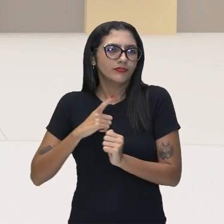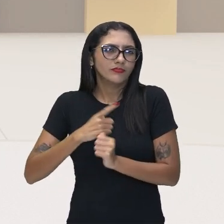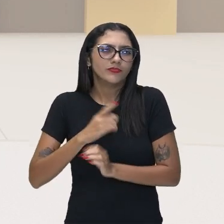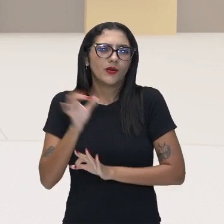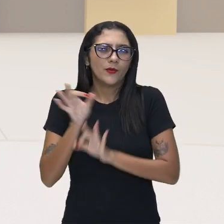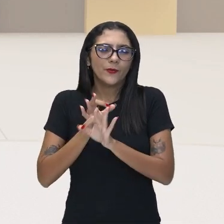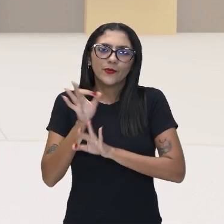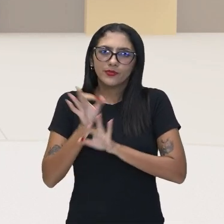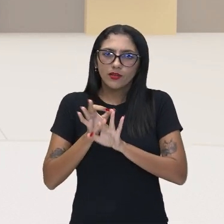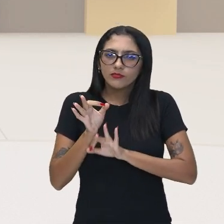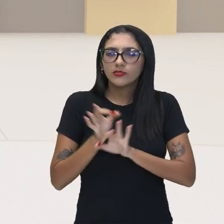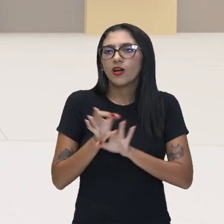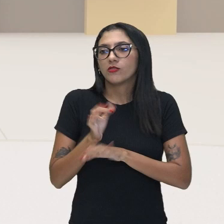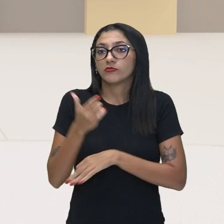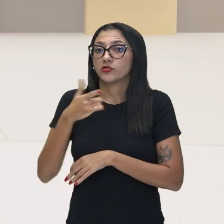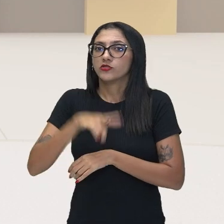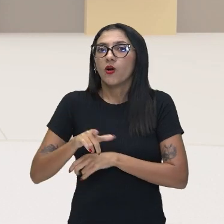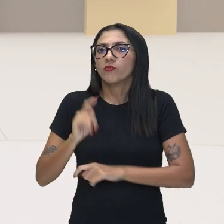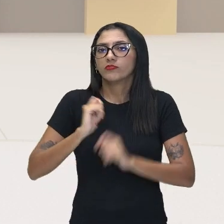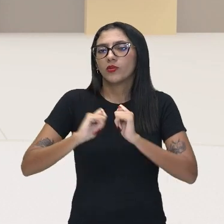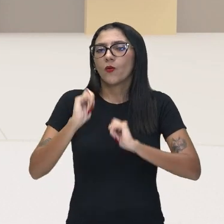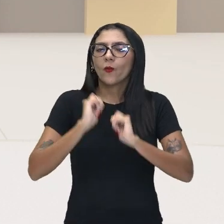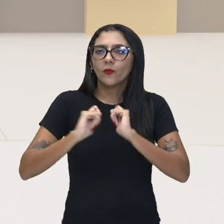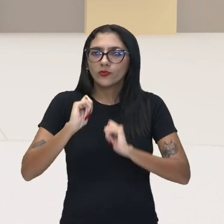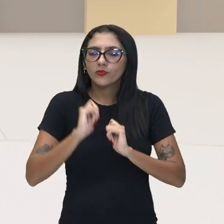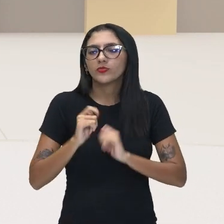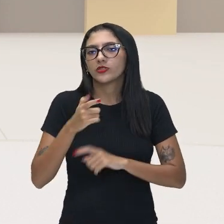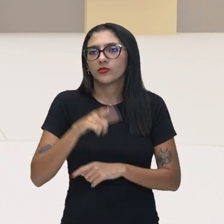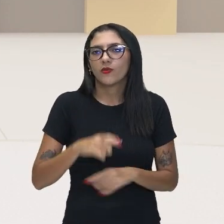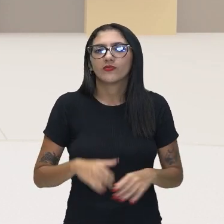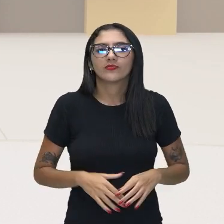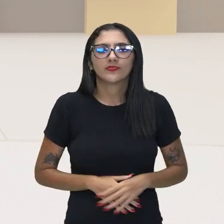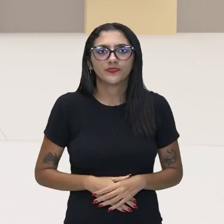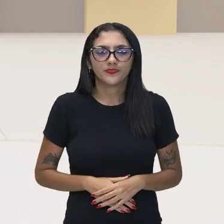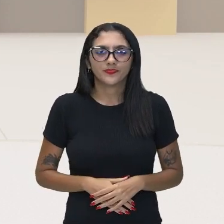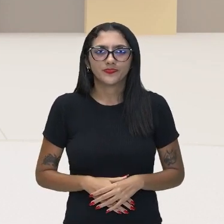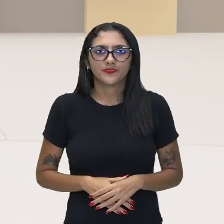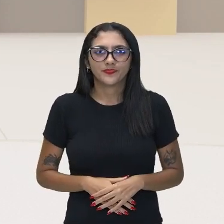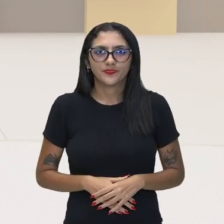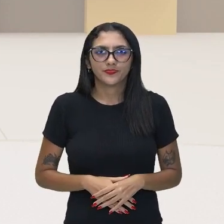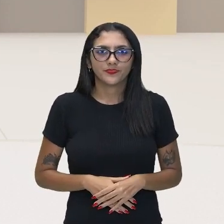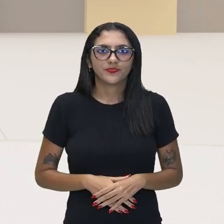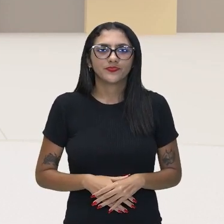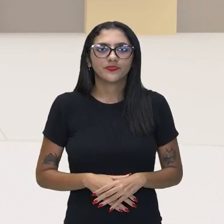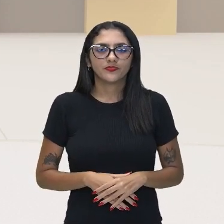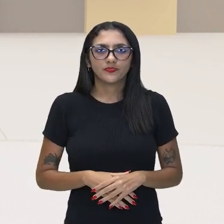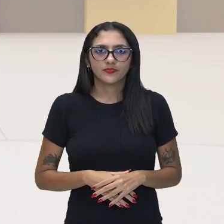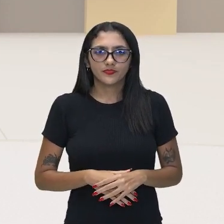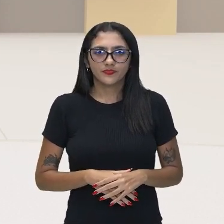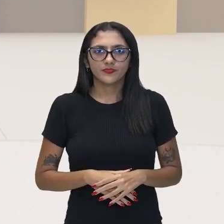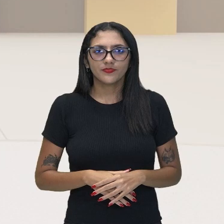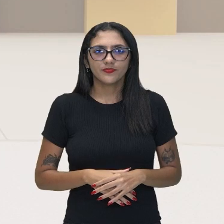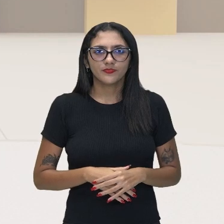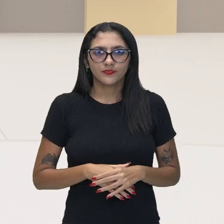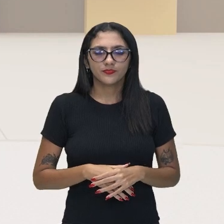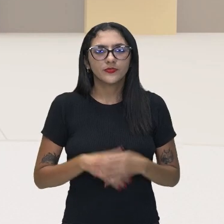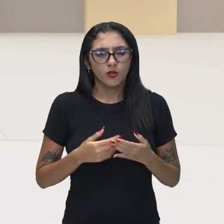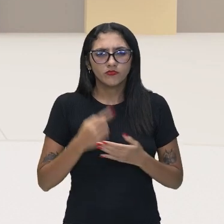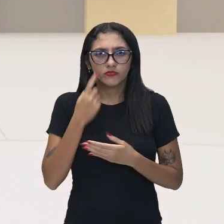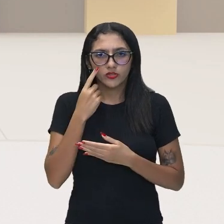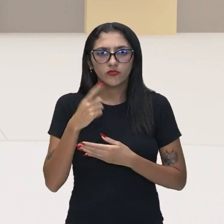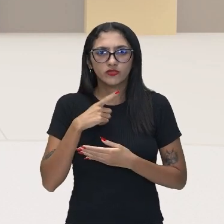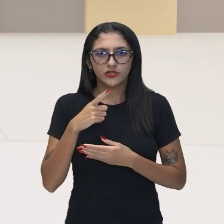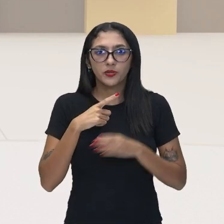né, recuperar o seu orçamento, né, do modo original. Tudo bem? E como a gente acabou de falar de